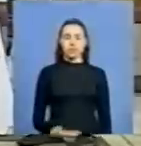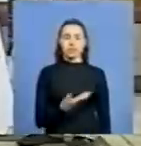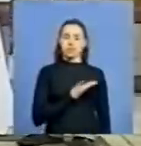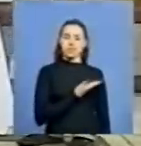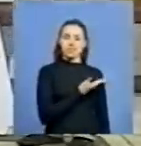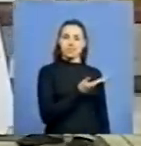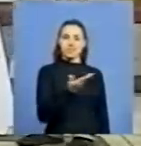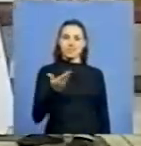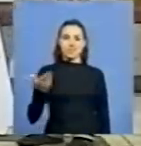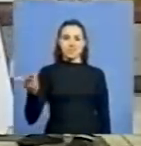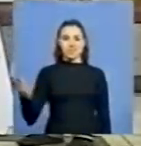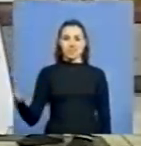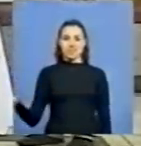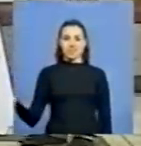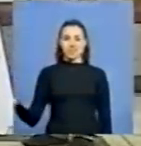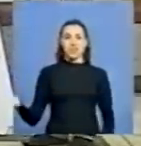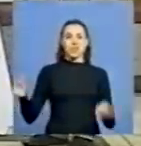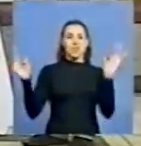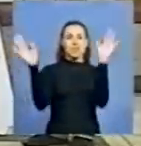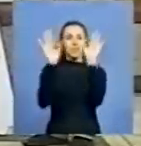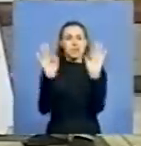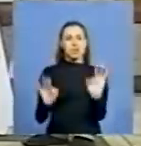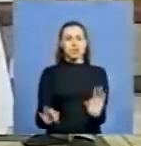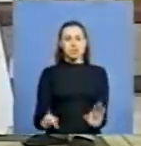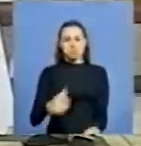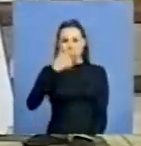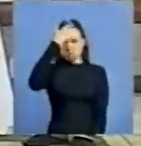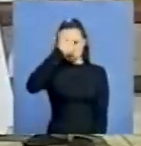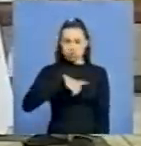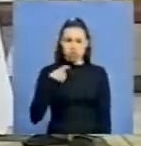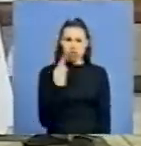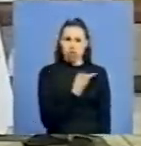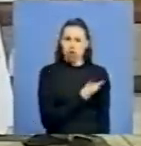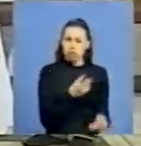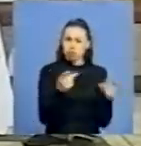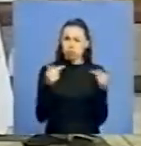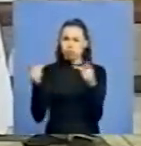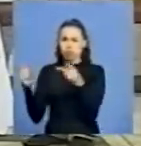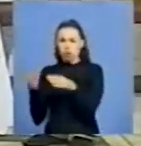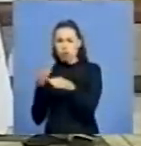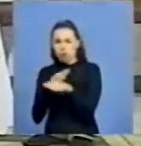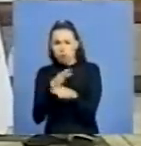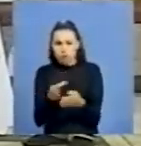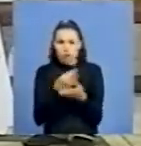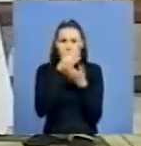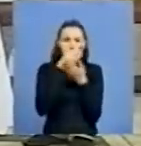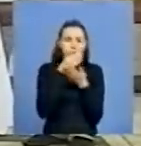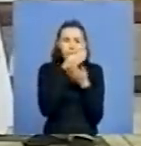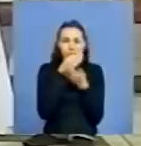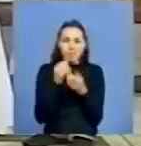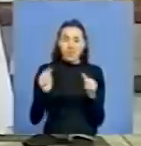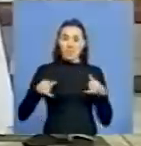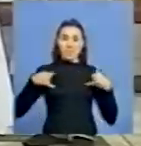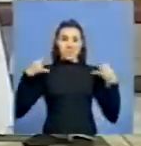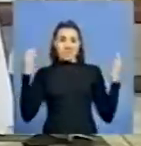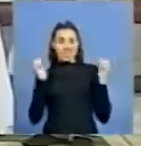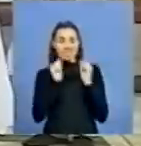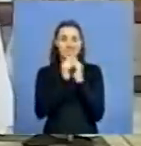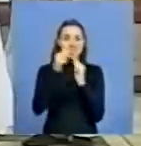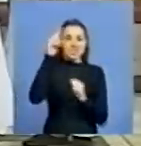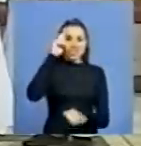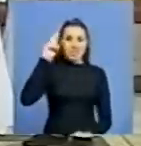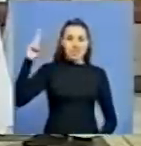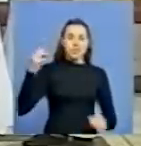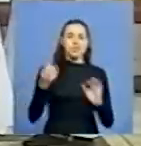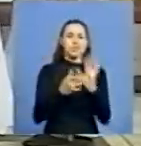irmãos e irmãs, felizes somos todos nós que estamos convidados a participar do banquete do Senhor. Eis